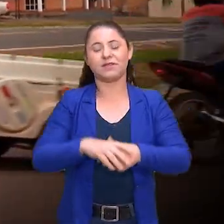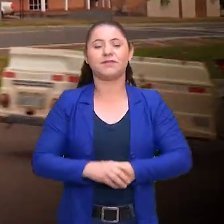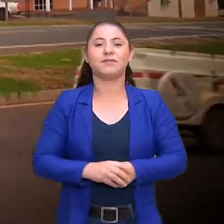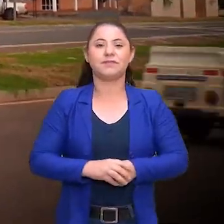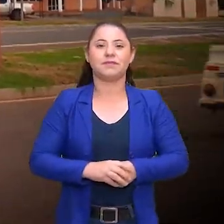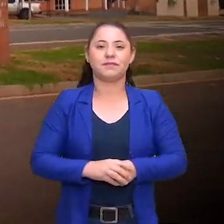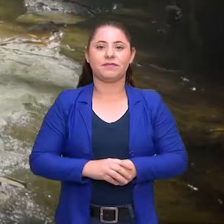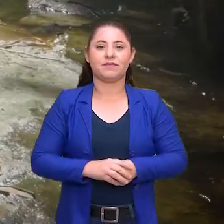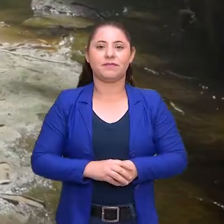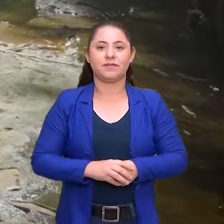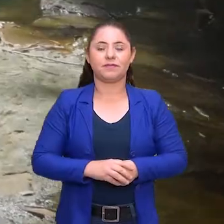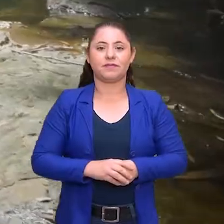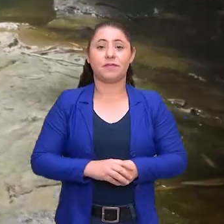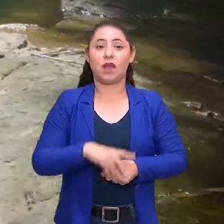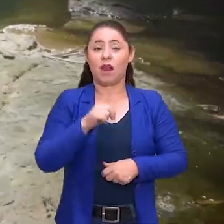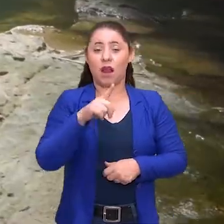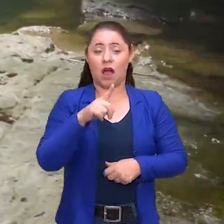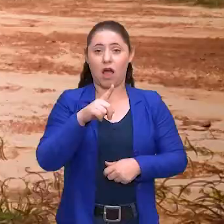Grosso?